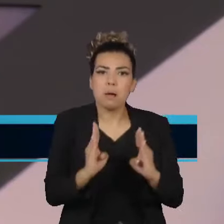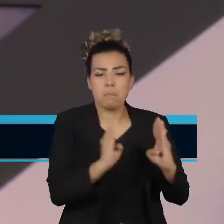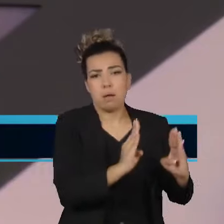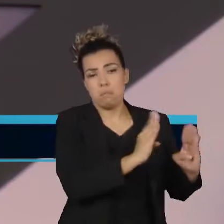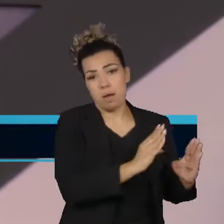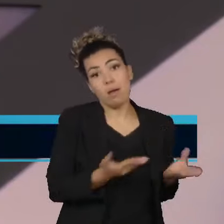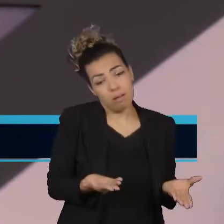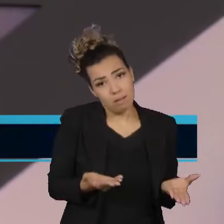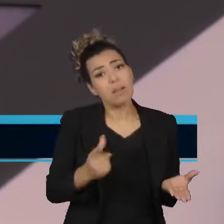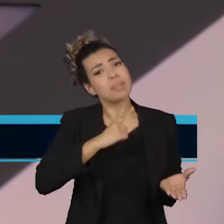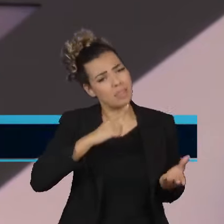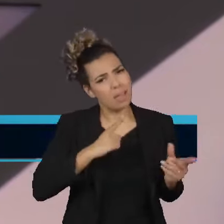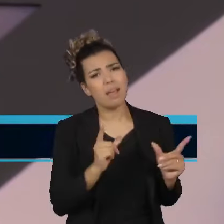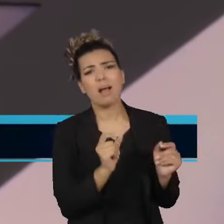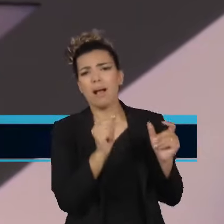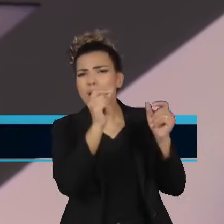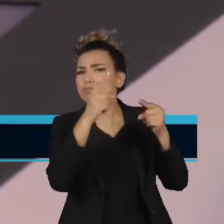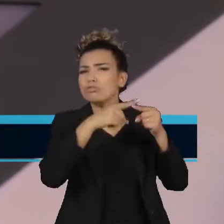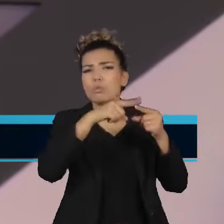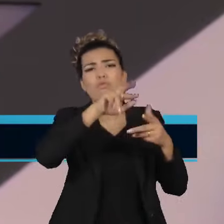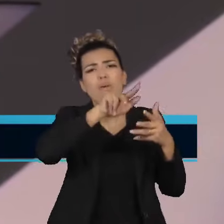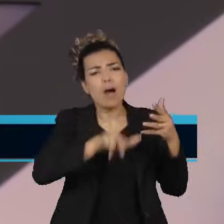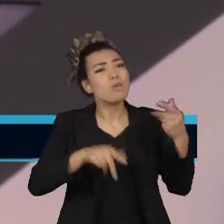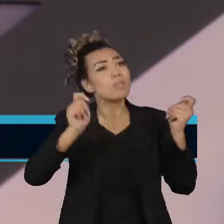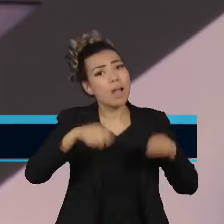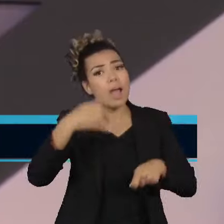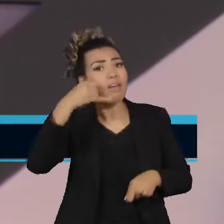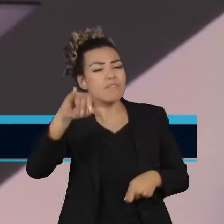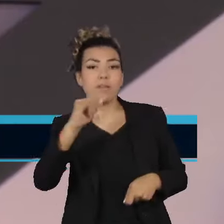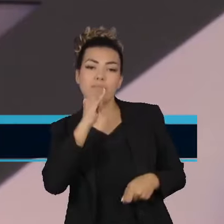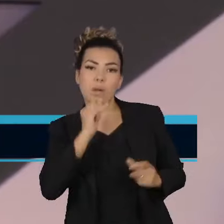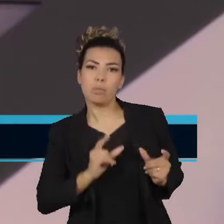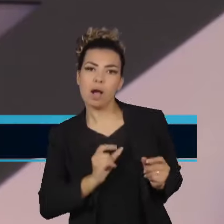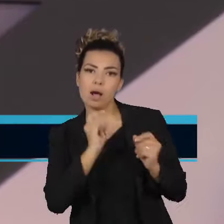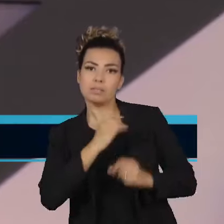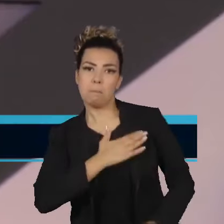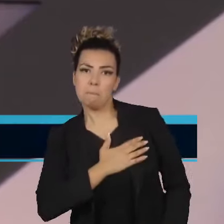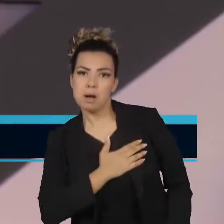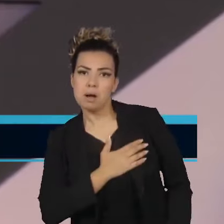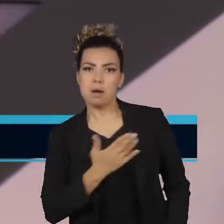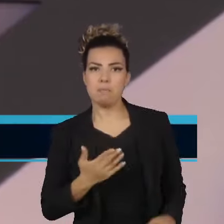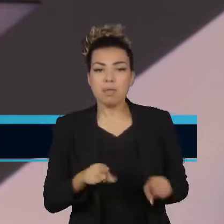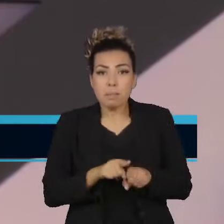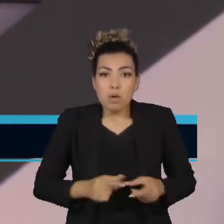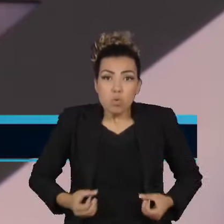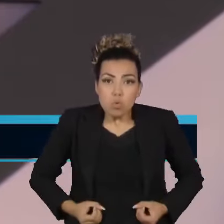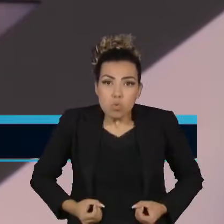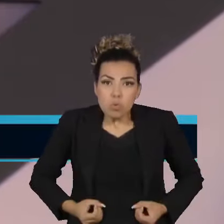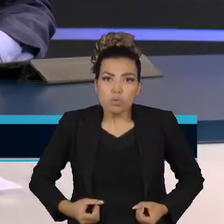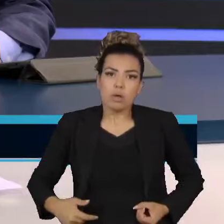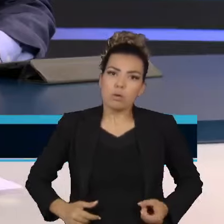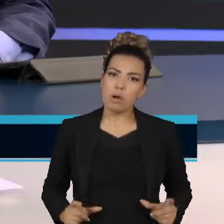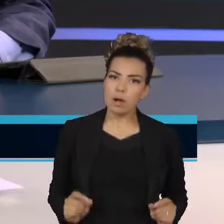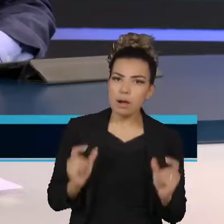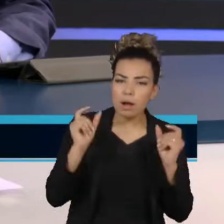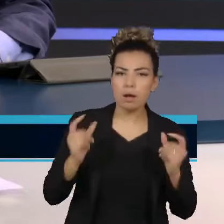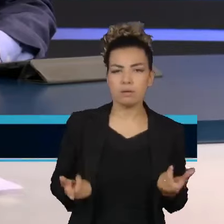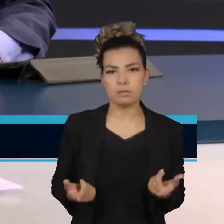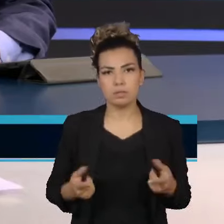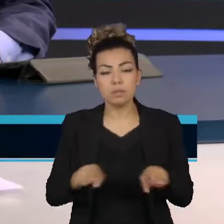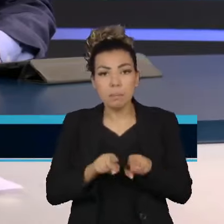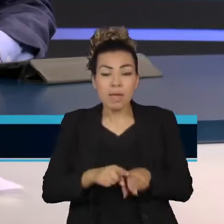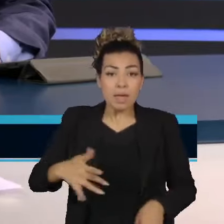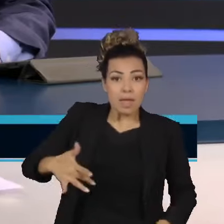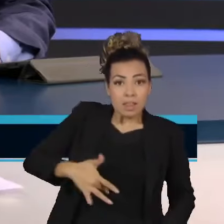cânceres que a gente pode prevenir. Mama, colo de útero, intestino, próstata, quer dizer,